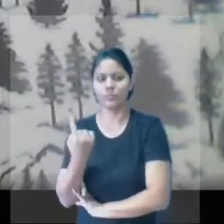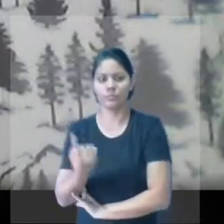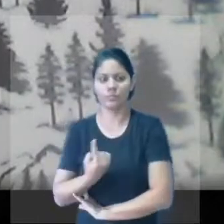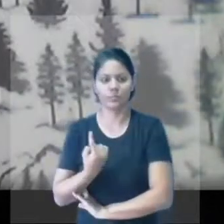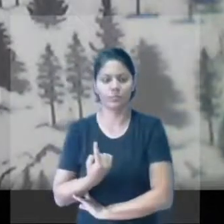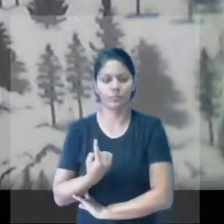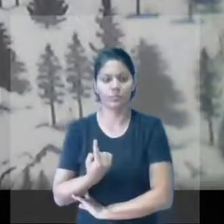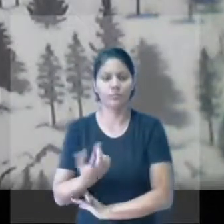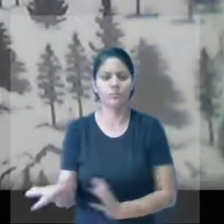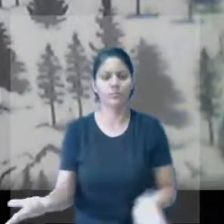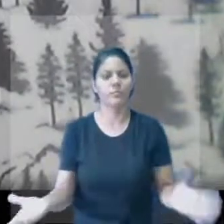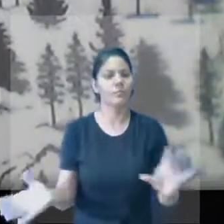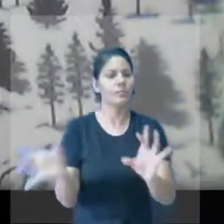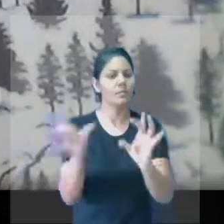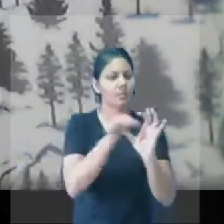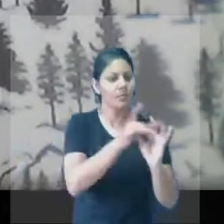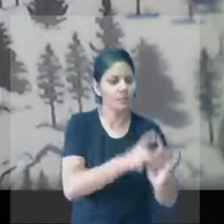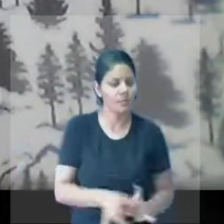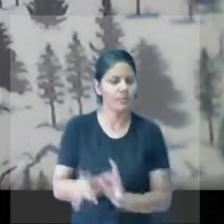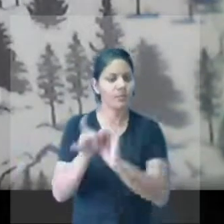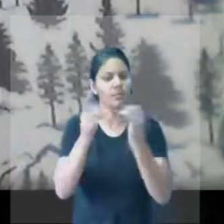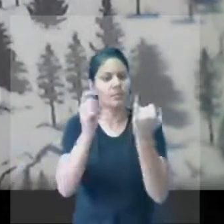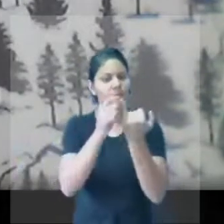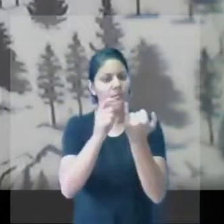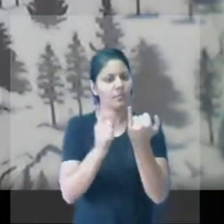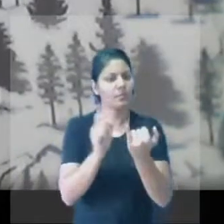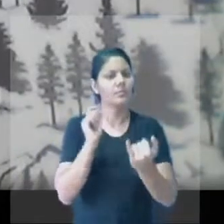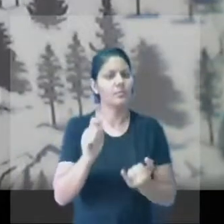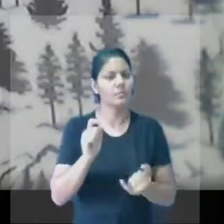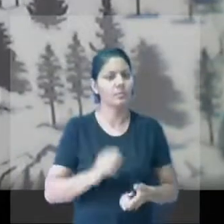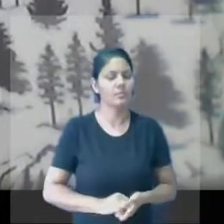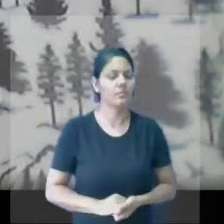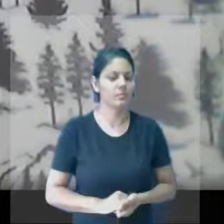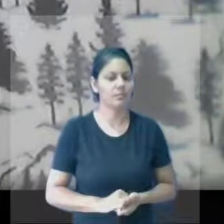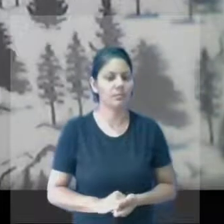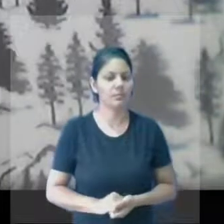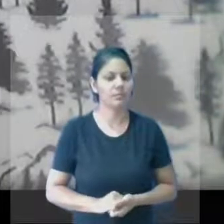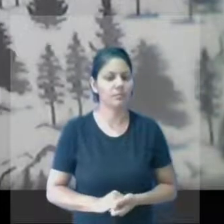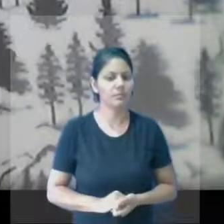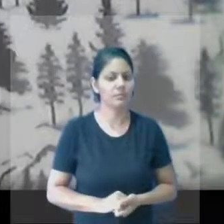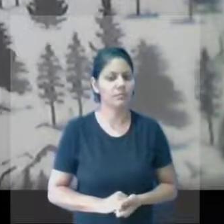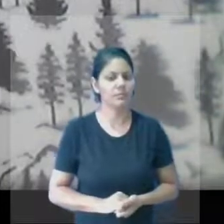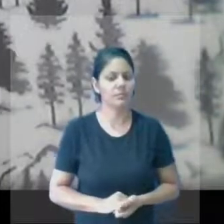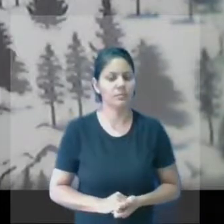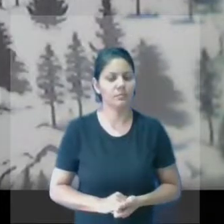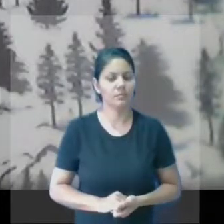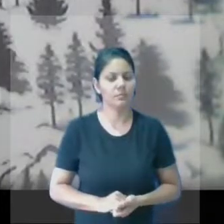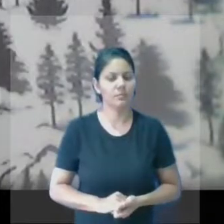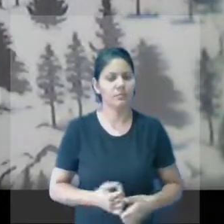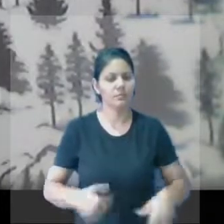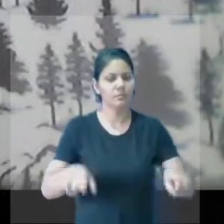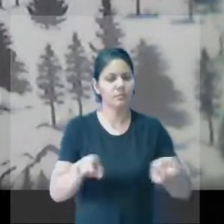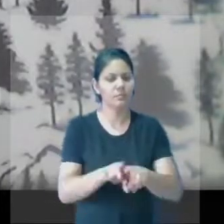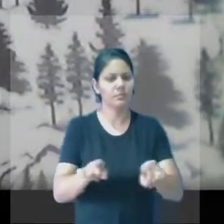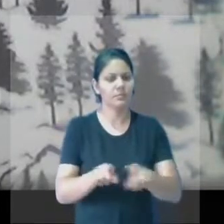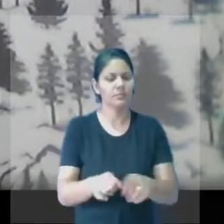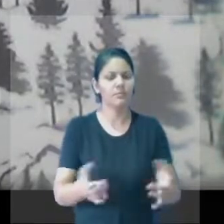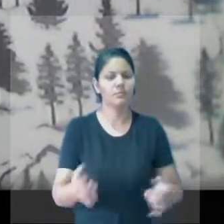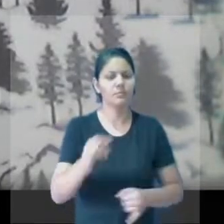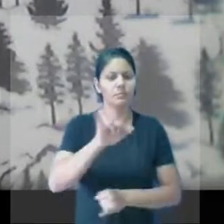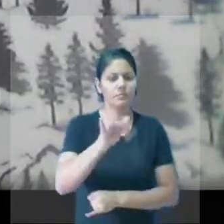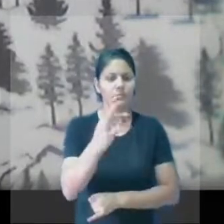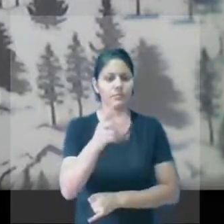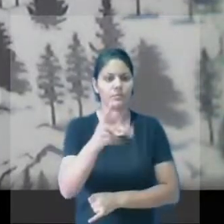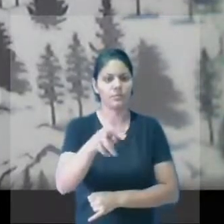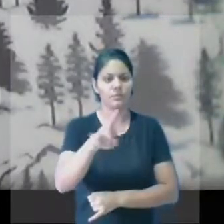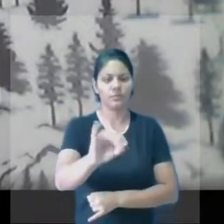projeto educativo adotado pelos institutos federais e, por consequência, né, pelo IFPR, que o espaço pedagógico